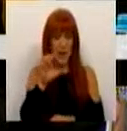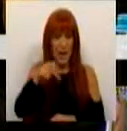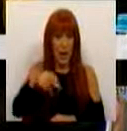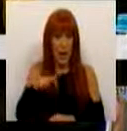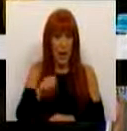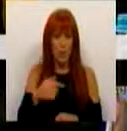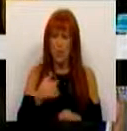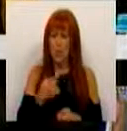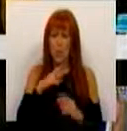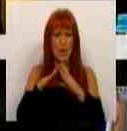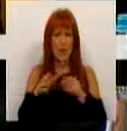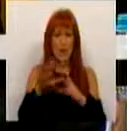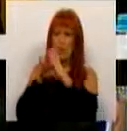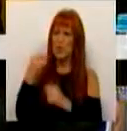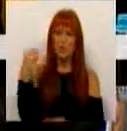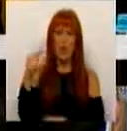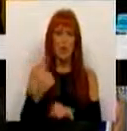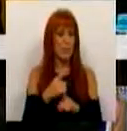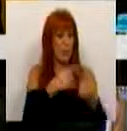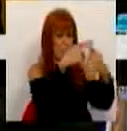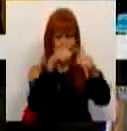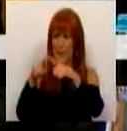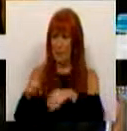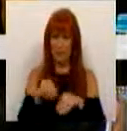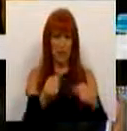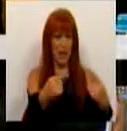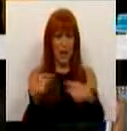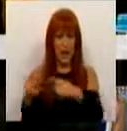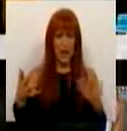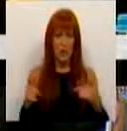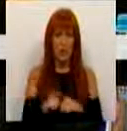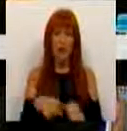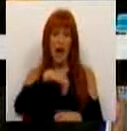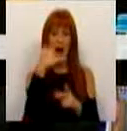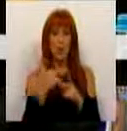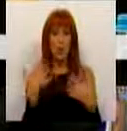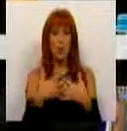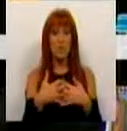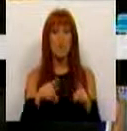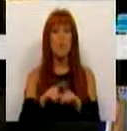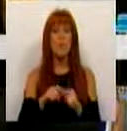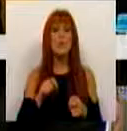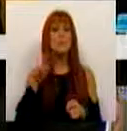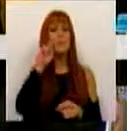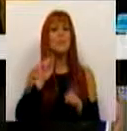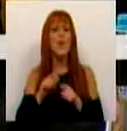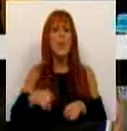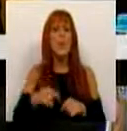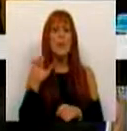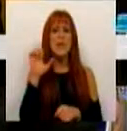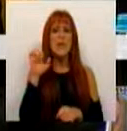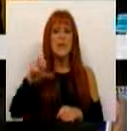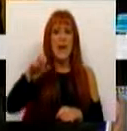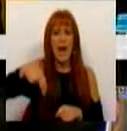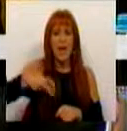CNATES, não devemos ter modelos únicos atendendo à diversidade do território. A segunda dúvida prende-se com a definição das prerrogativas próprias do